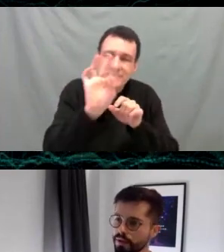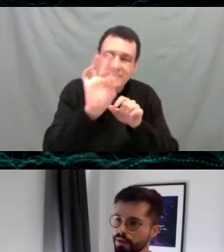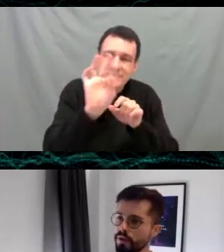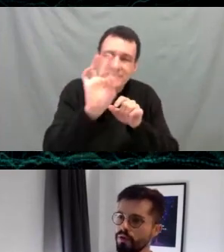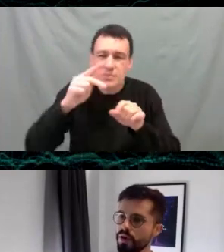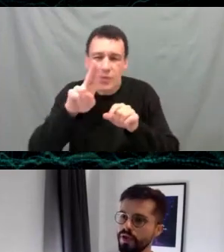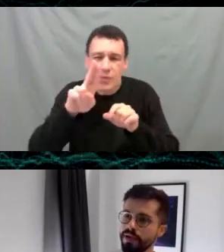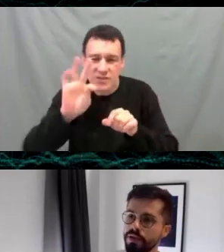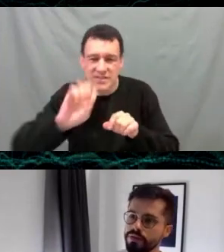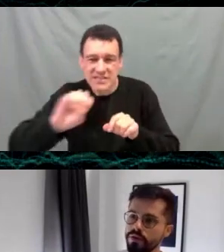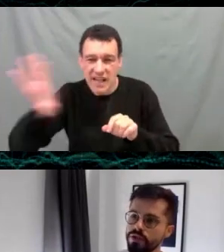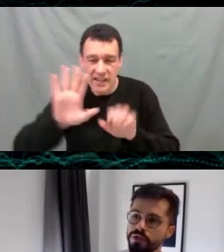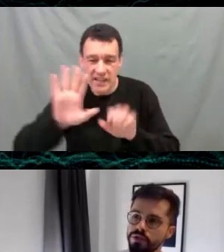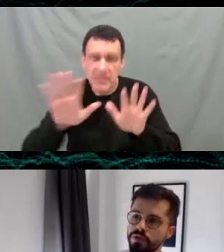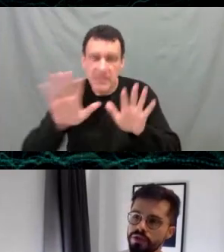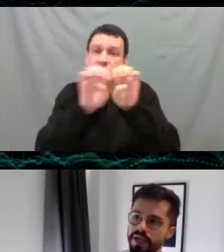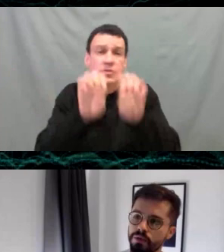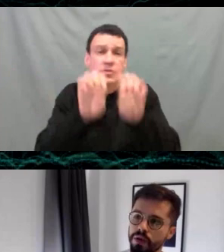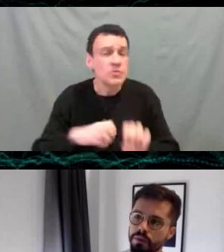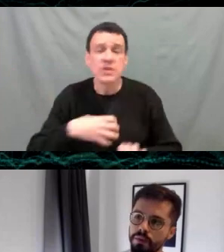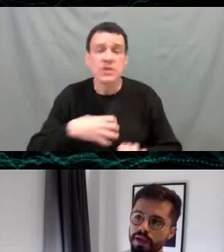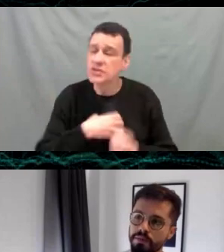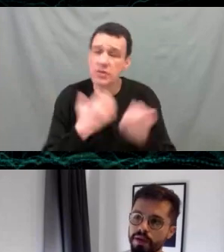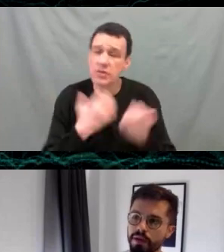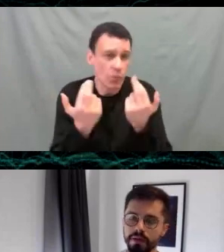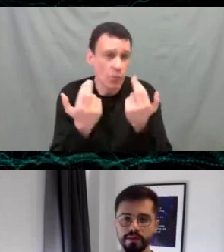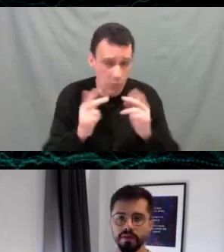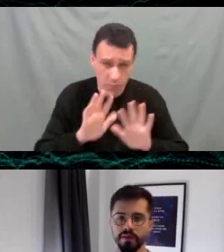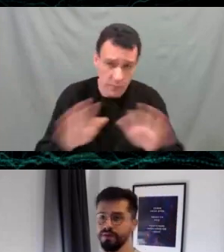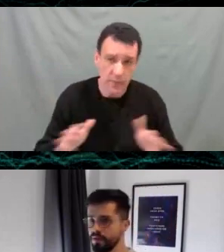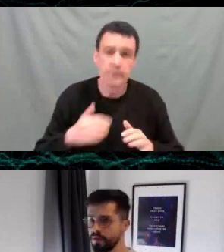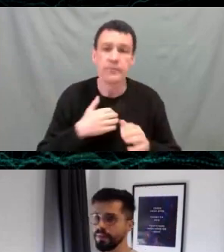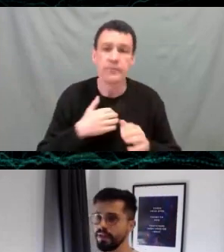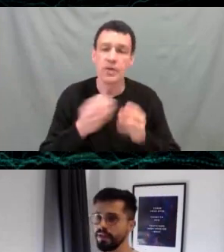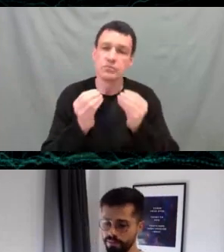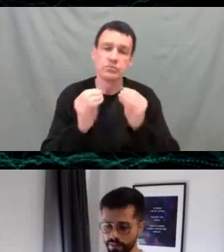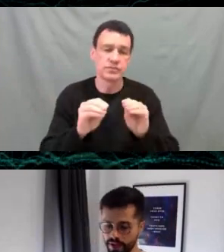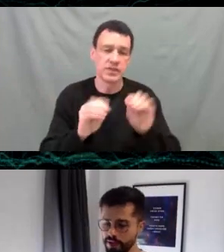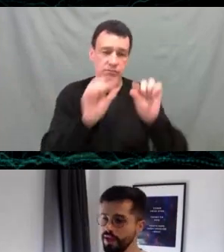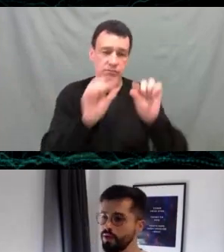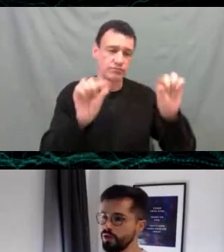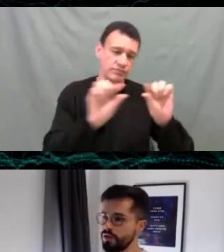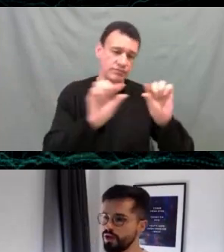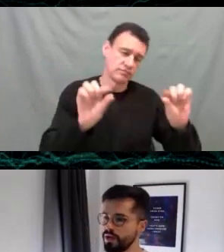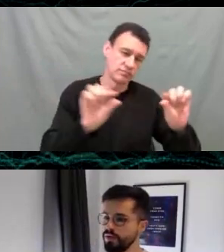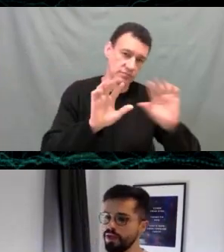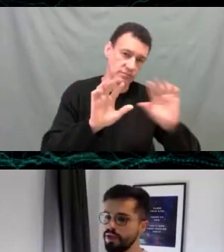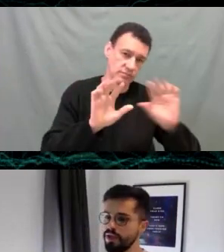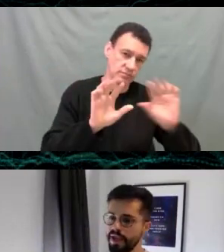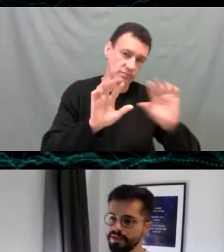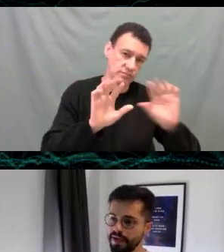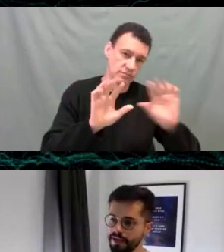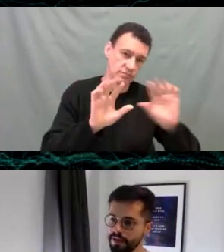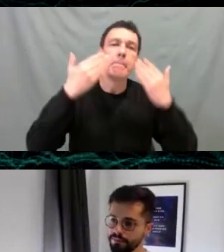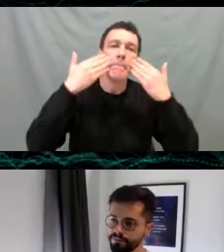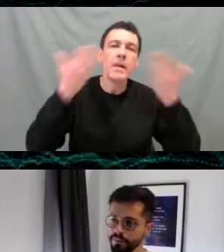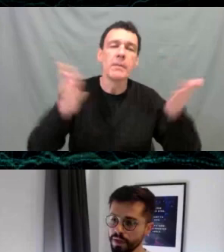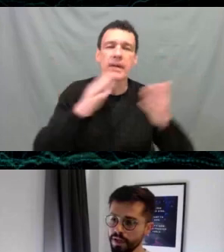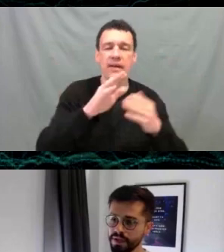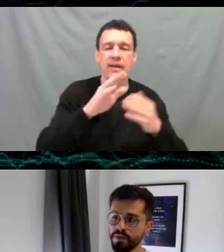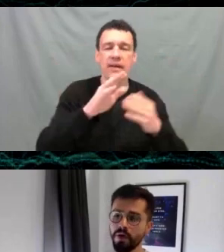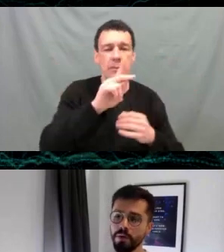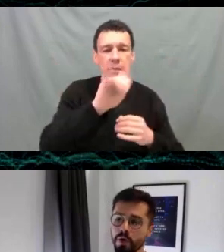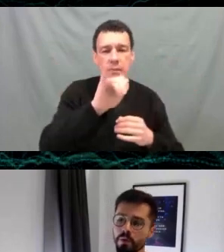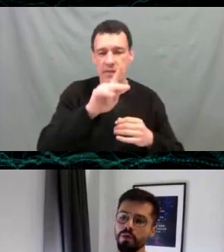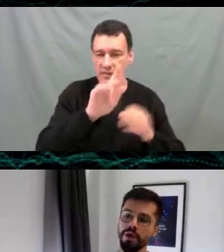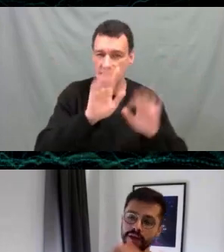mesma estrutura eu vou clicar aqui nos altitudes estou dizendo fabriquei também então esse publicar em quando tiver chamando aqui é esse cara aqui